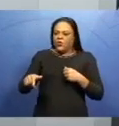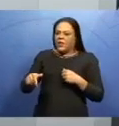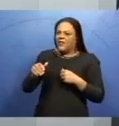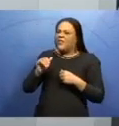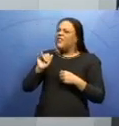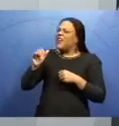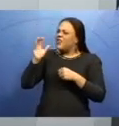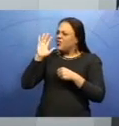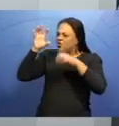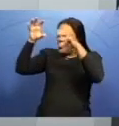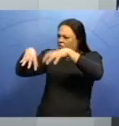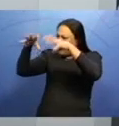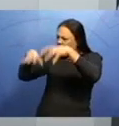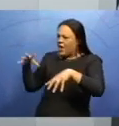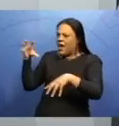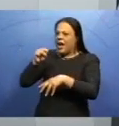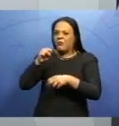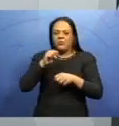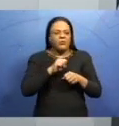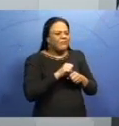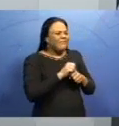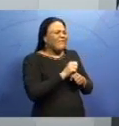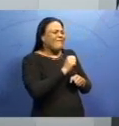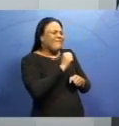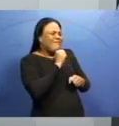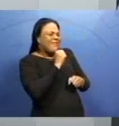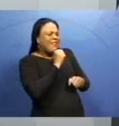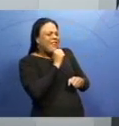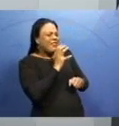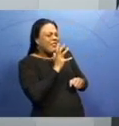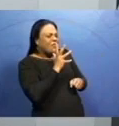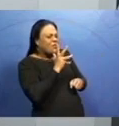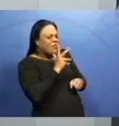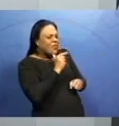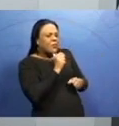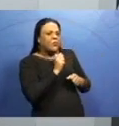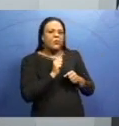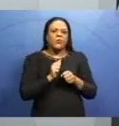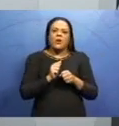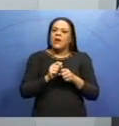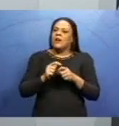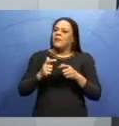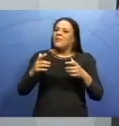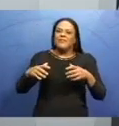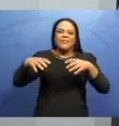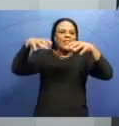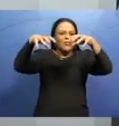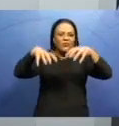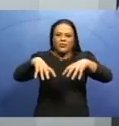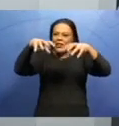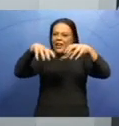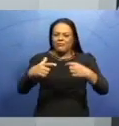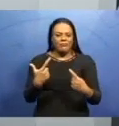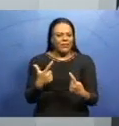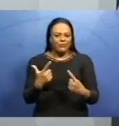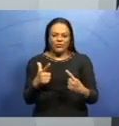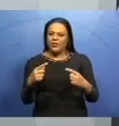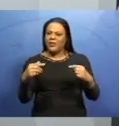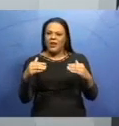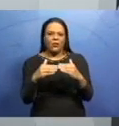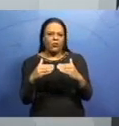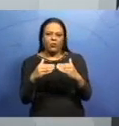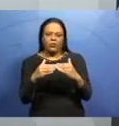logo, outros diziam que ainda ia demorar, mas não chegava a uma conclusão.